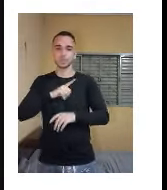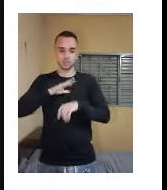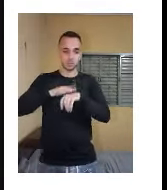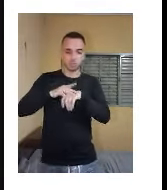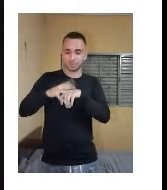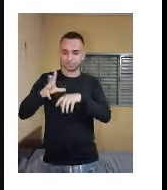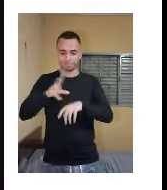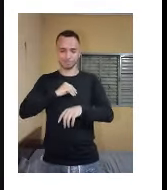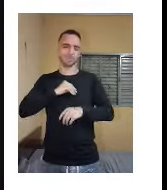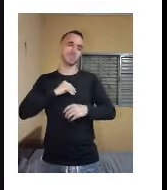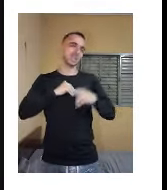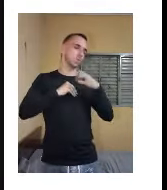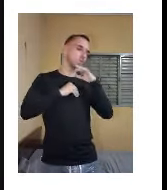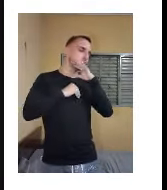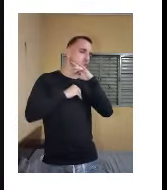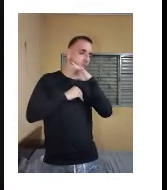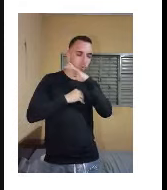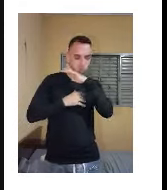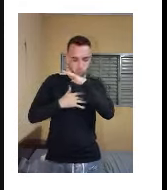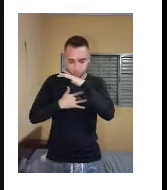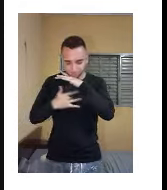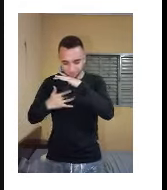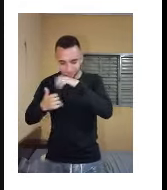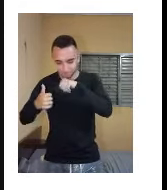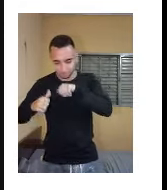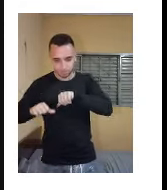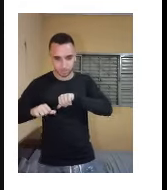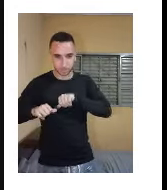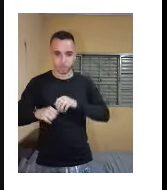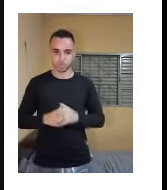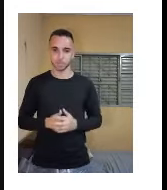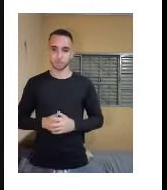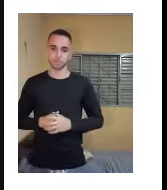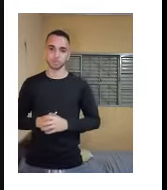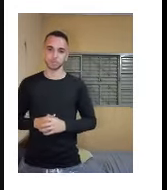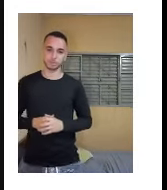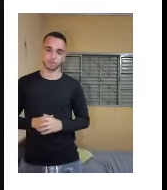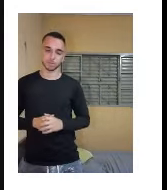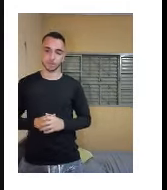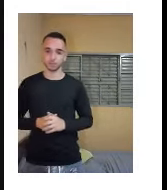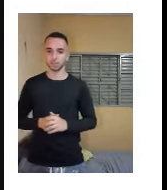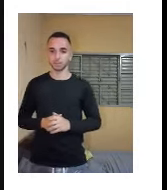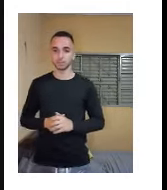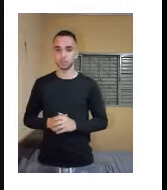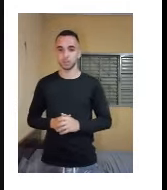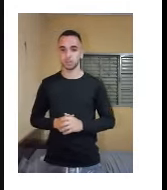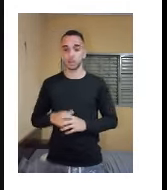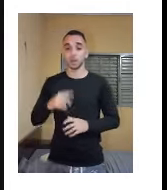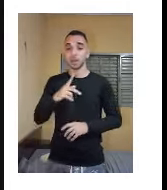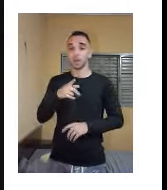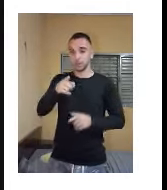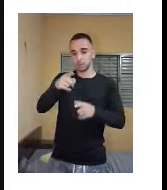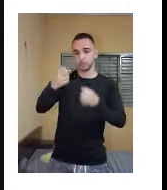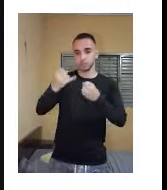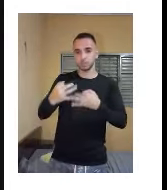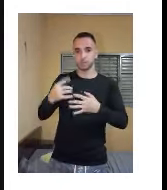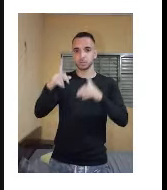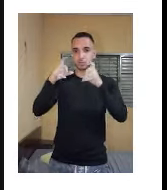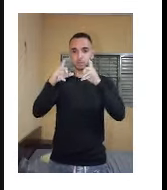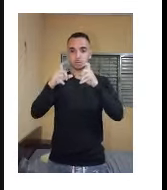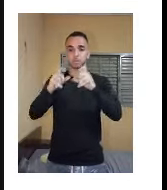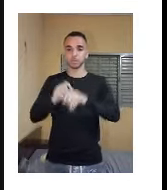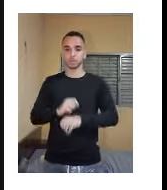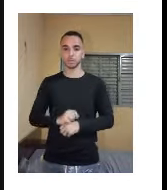qual eu pontuo aqui, né, traz estabilidade política, enchentes, deslizamento, incêndios,